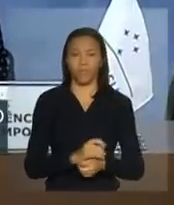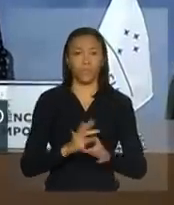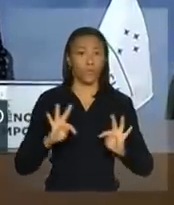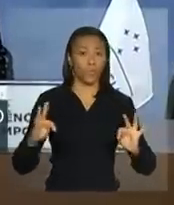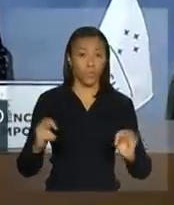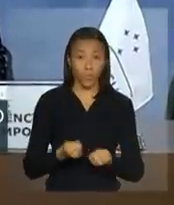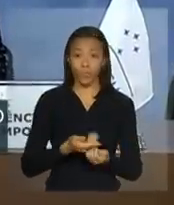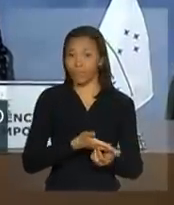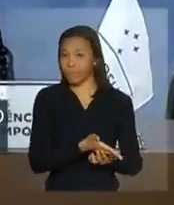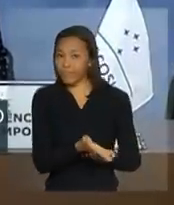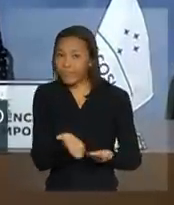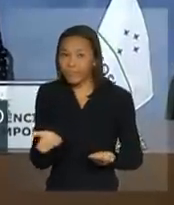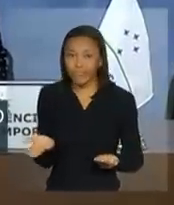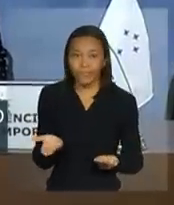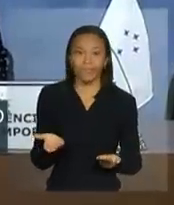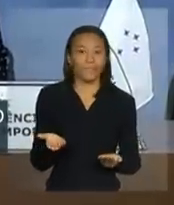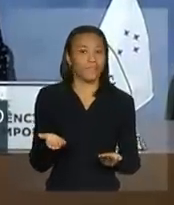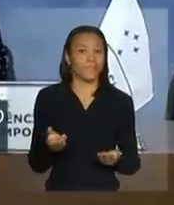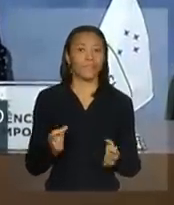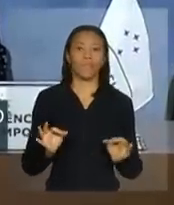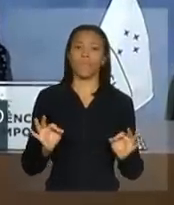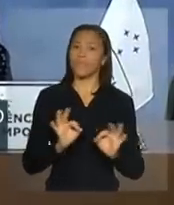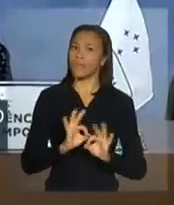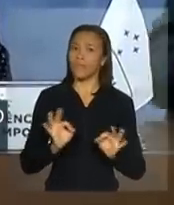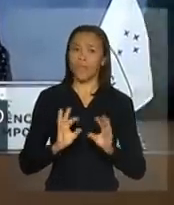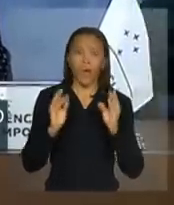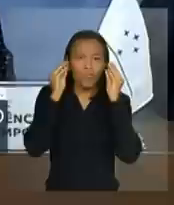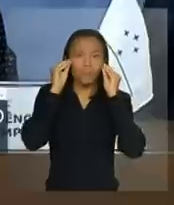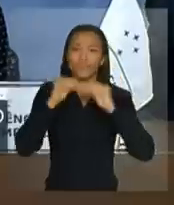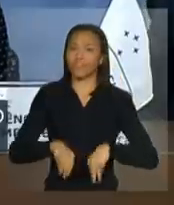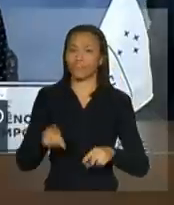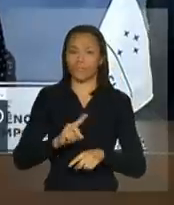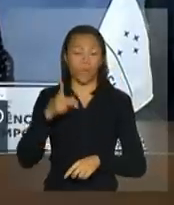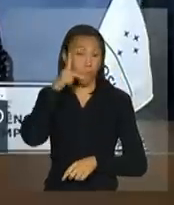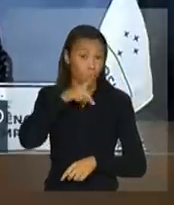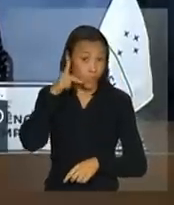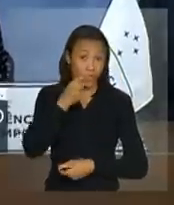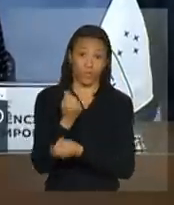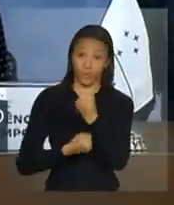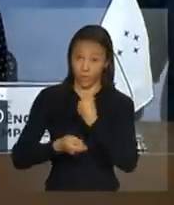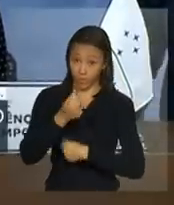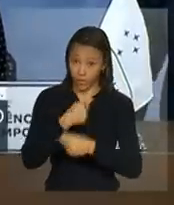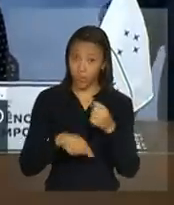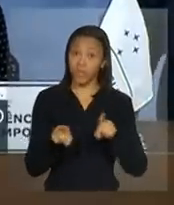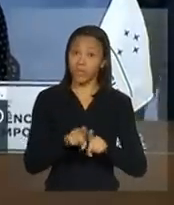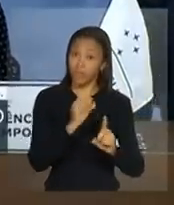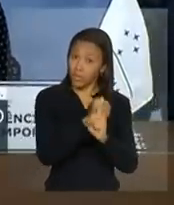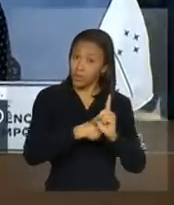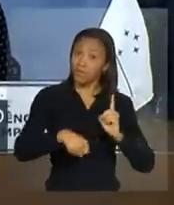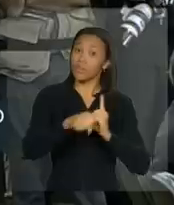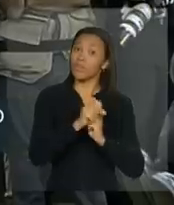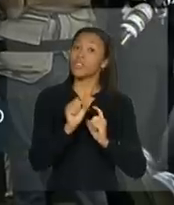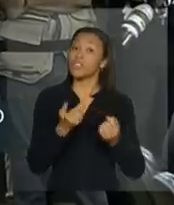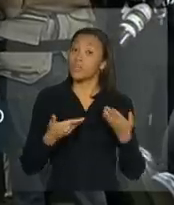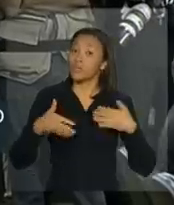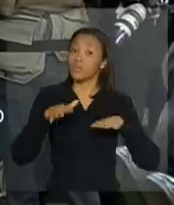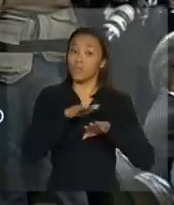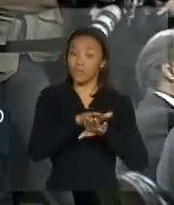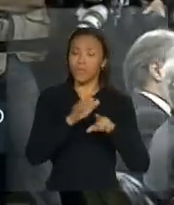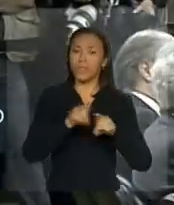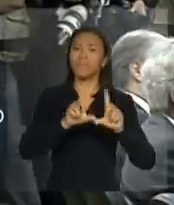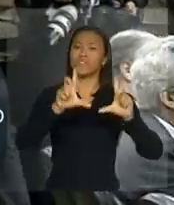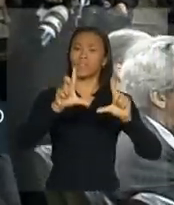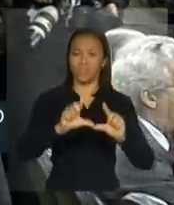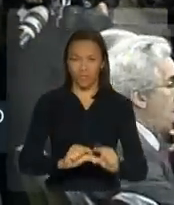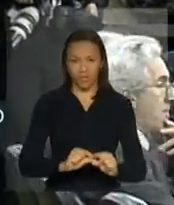Tudo isso sem renunciar a nossas políticas econômicas e sociais de inclusão e de